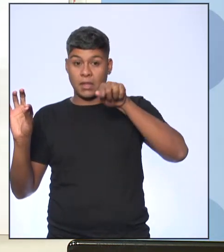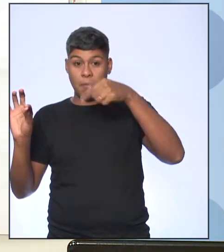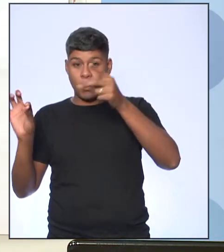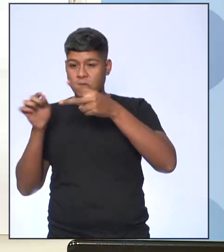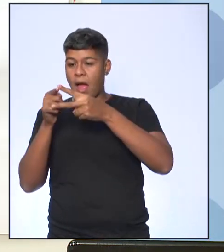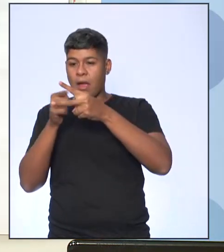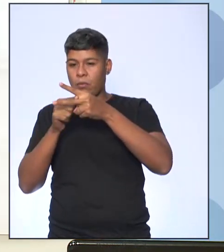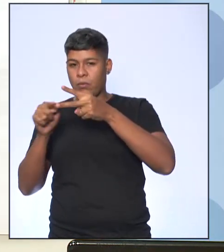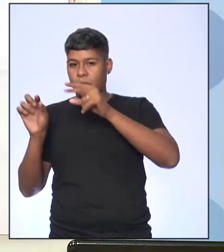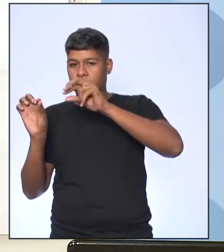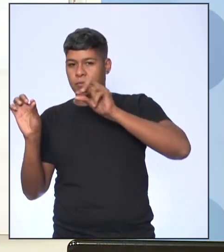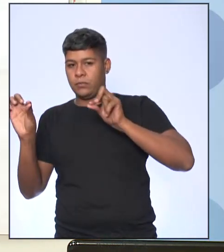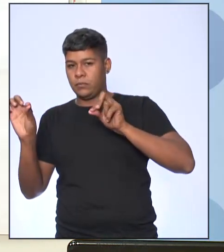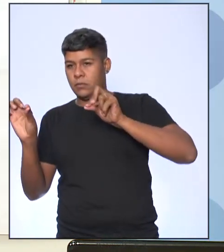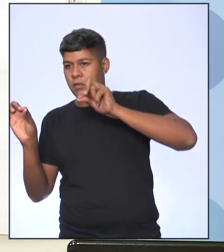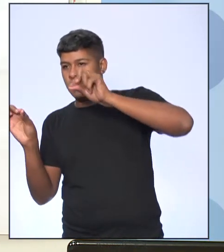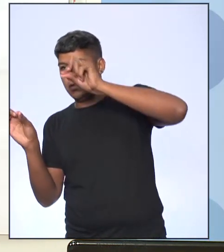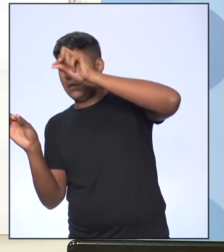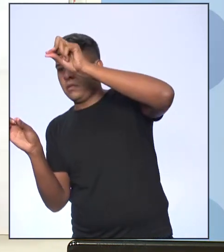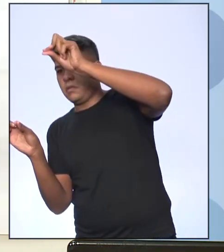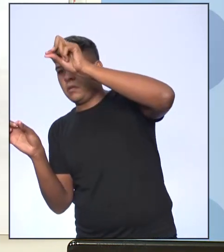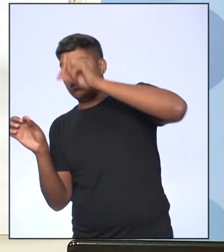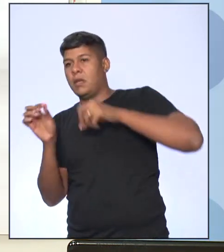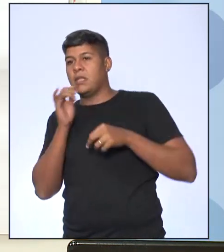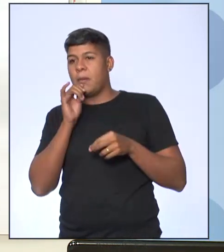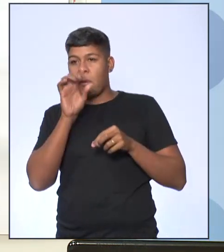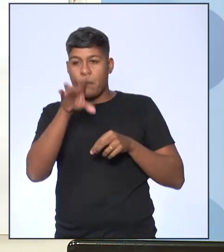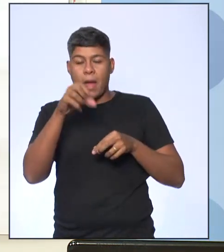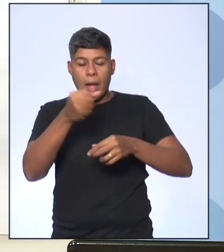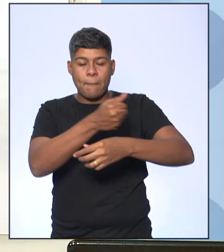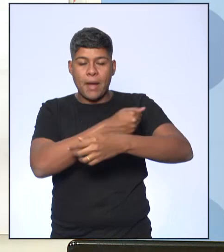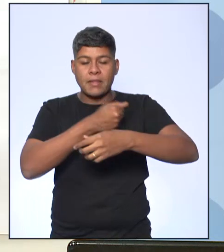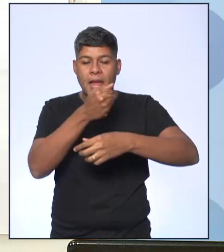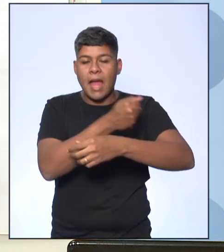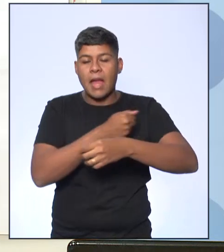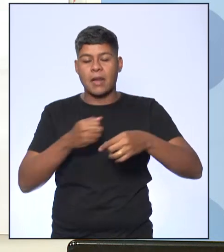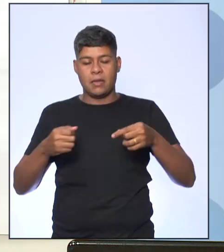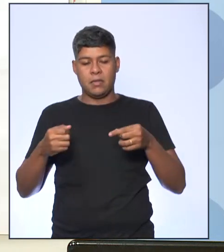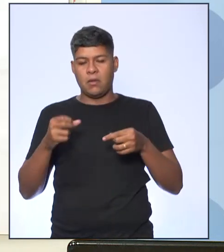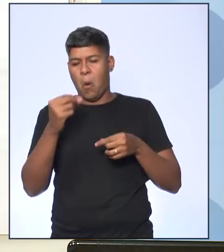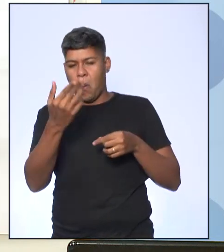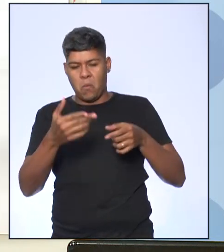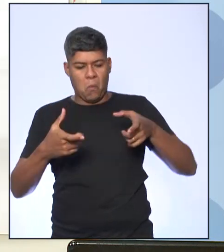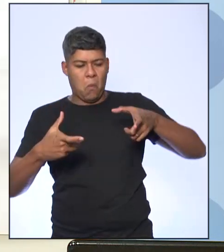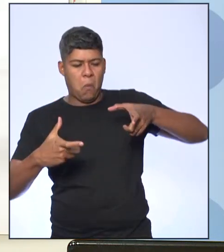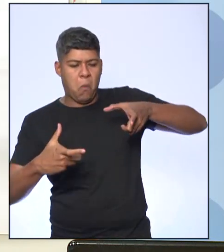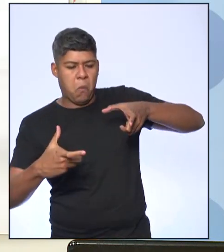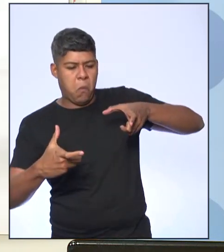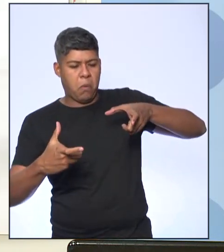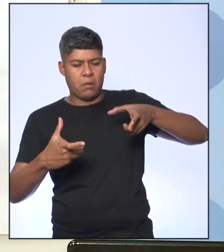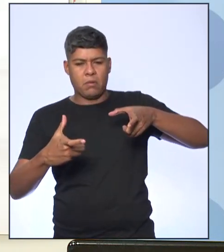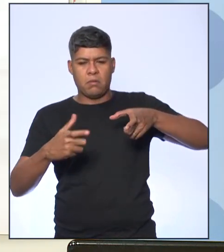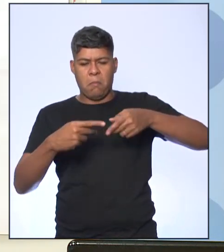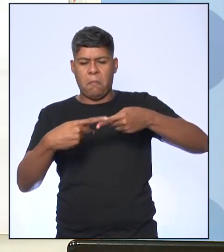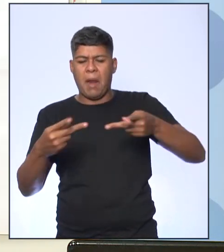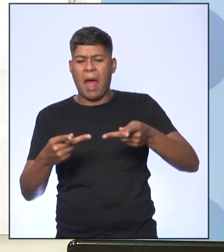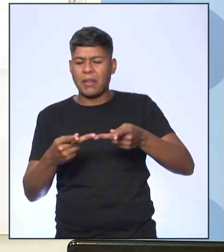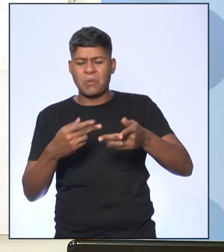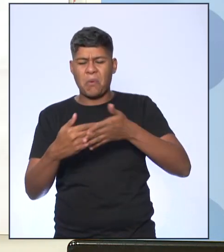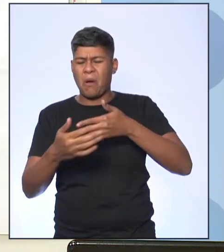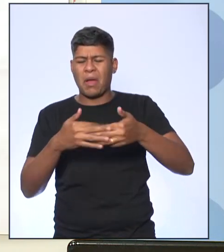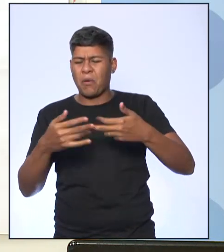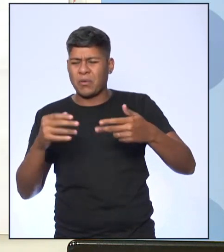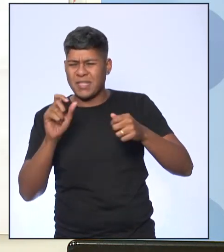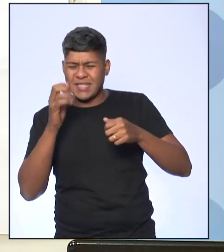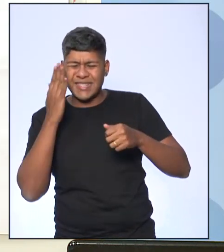Pode pegar. Pega a panela da sua mãe, pega uma tampa de qualquer coisa que você tenha. Se você